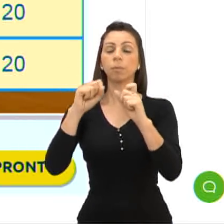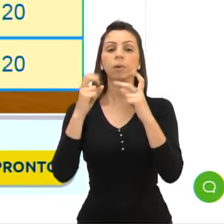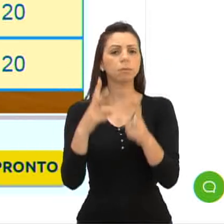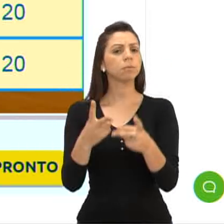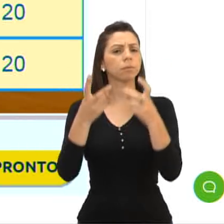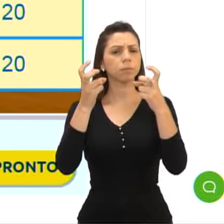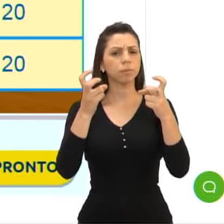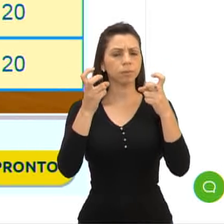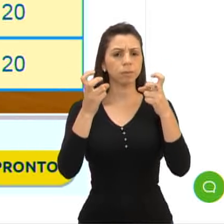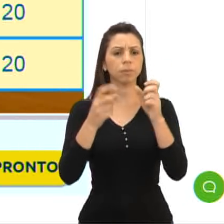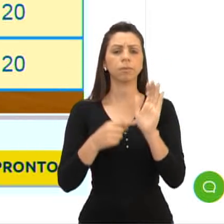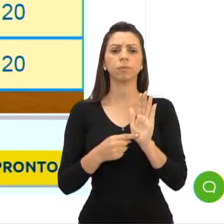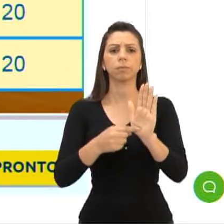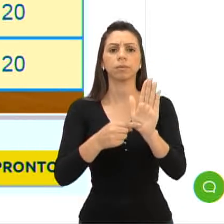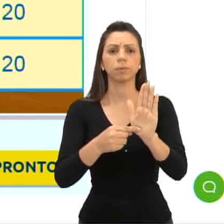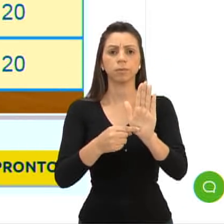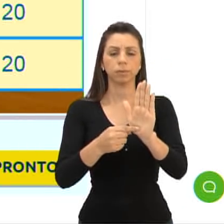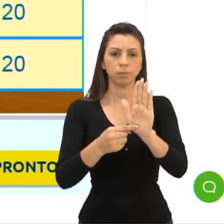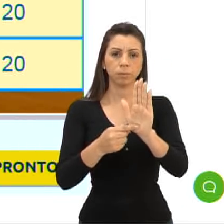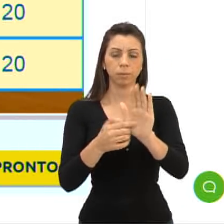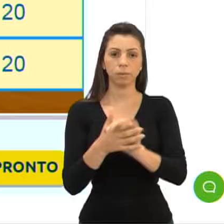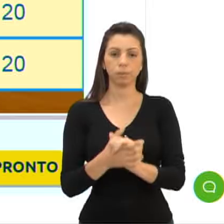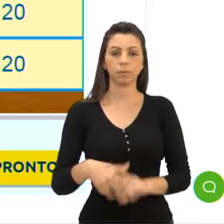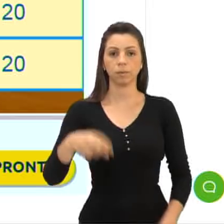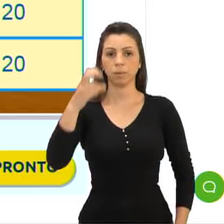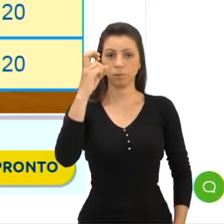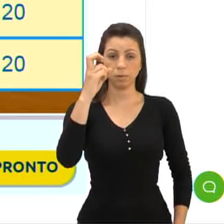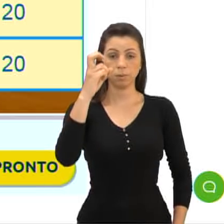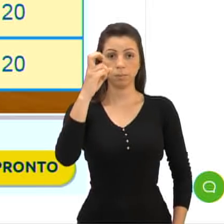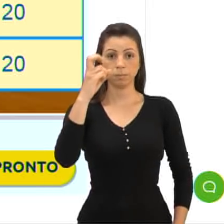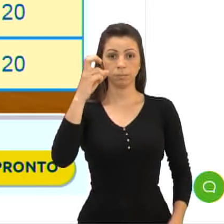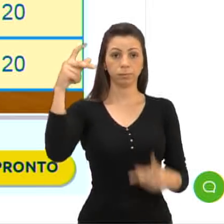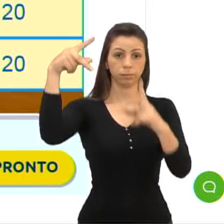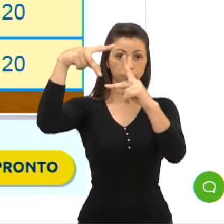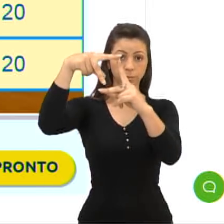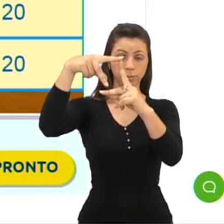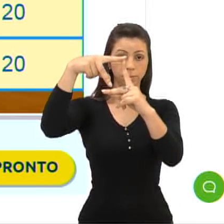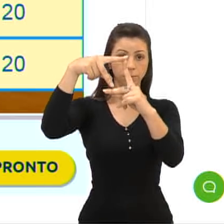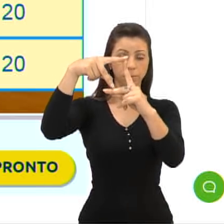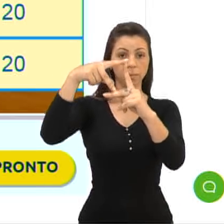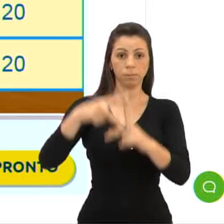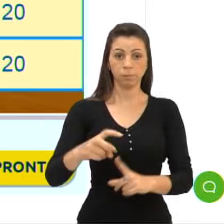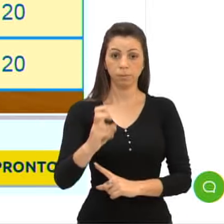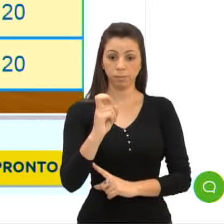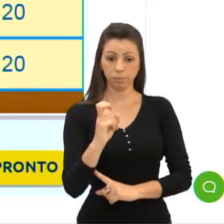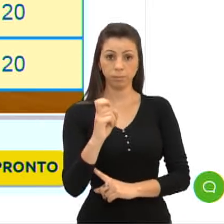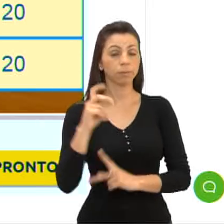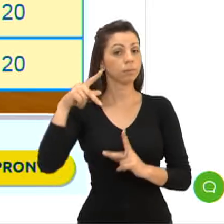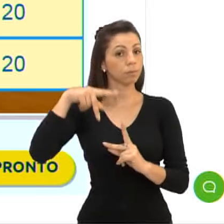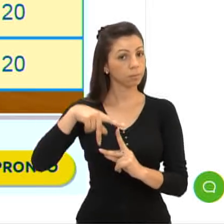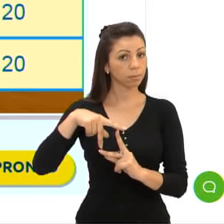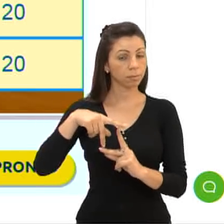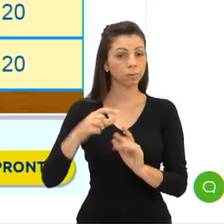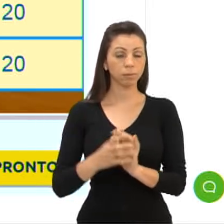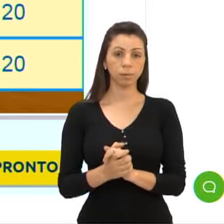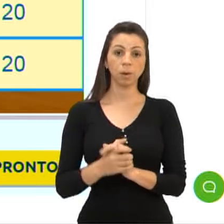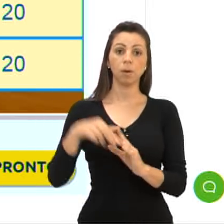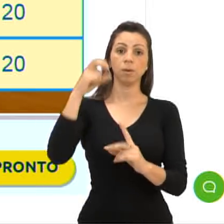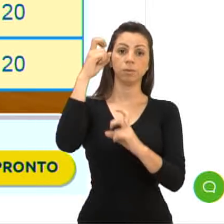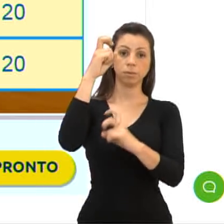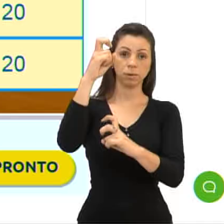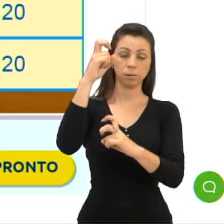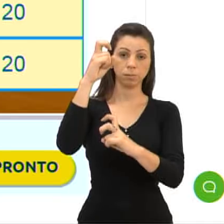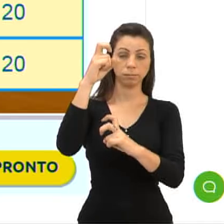identificar que ele mostra 5 cubos para 5 cubos de